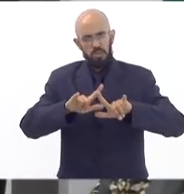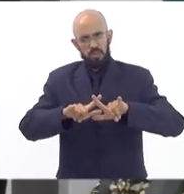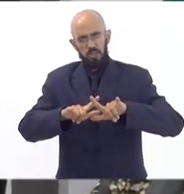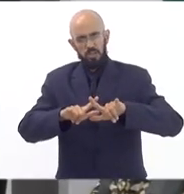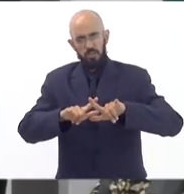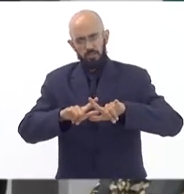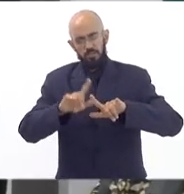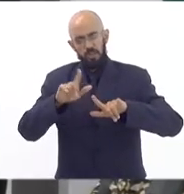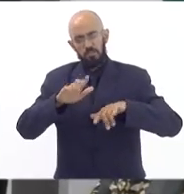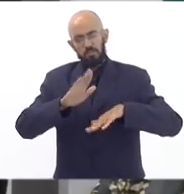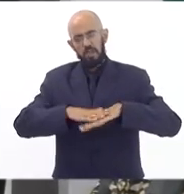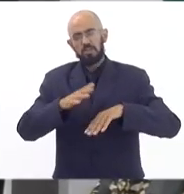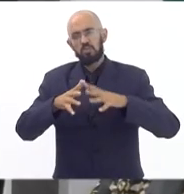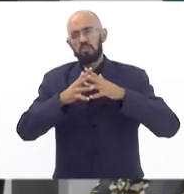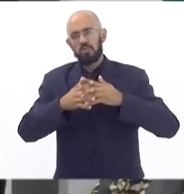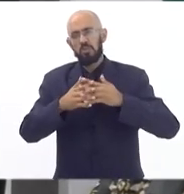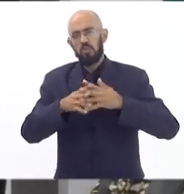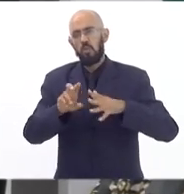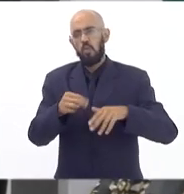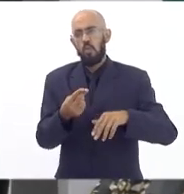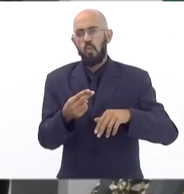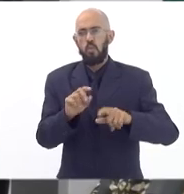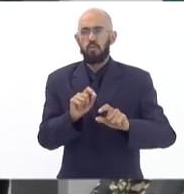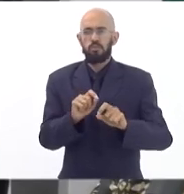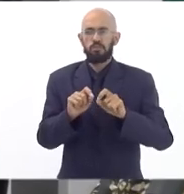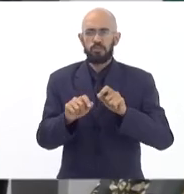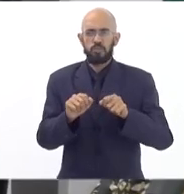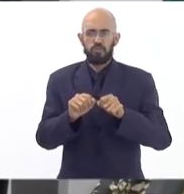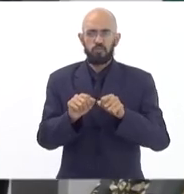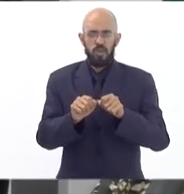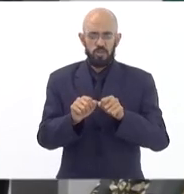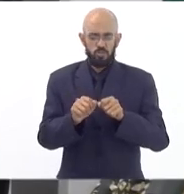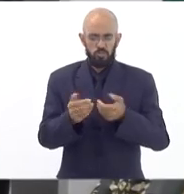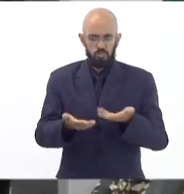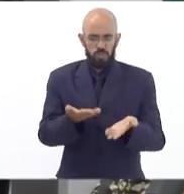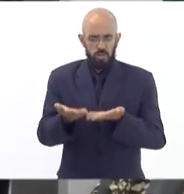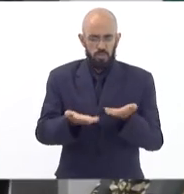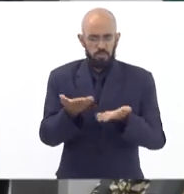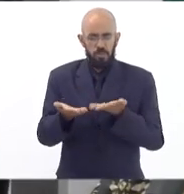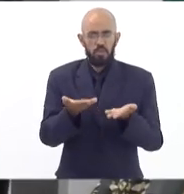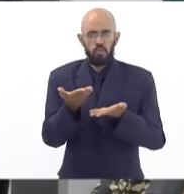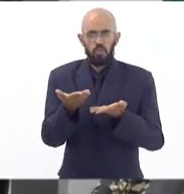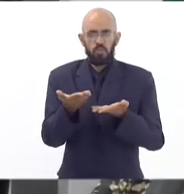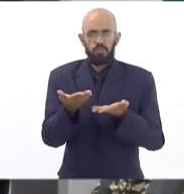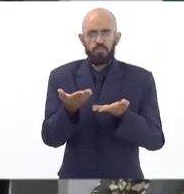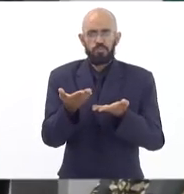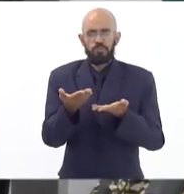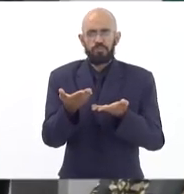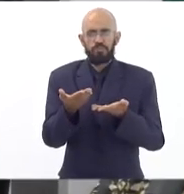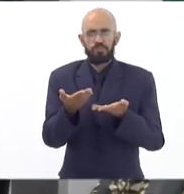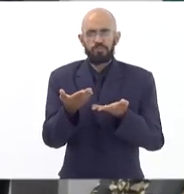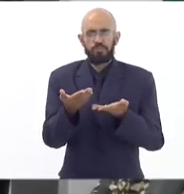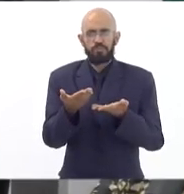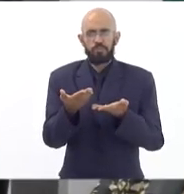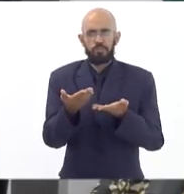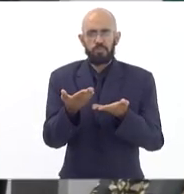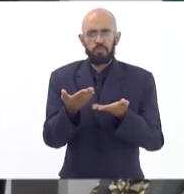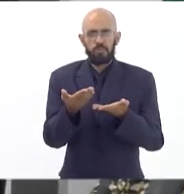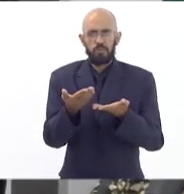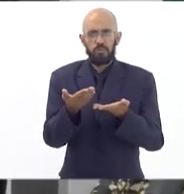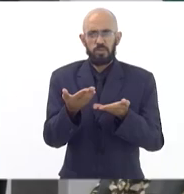coisa é mais complicada borra o tratamento dado para